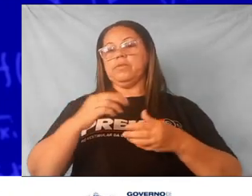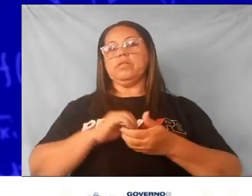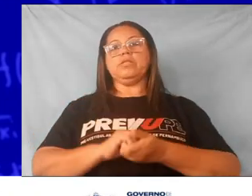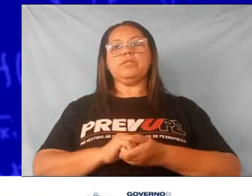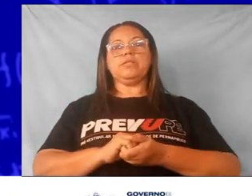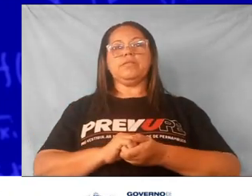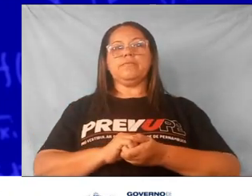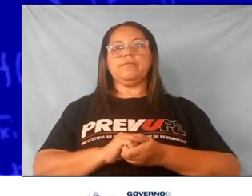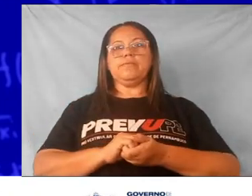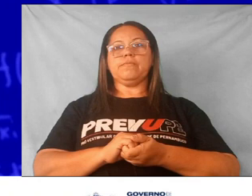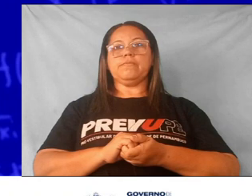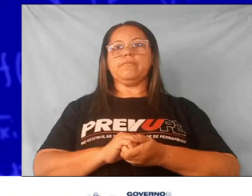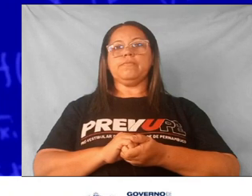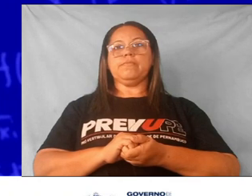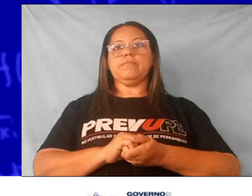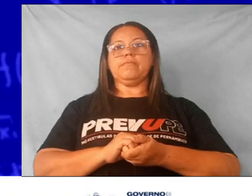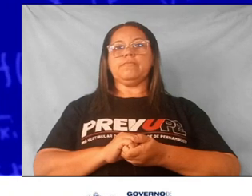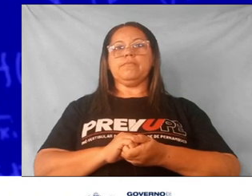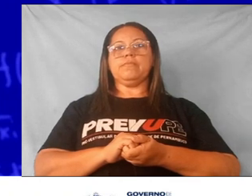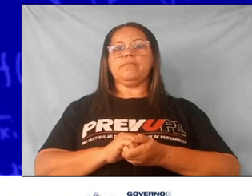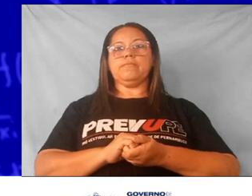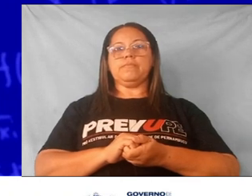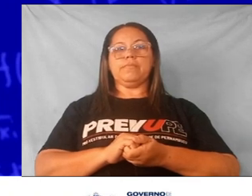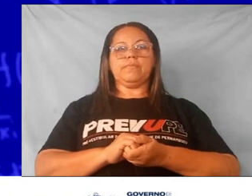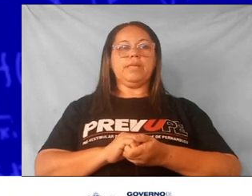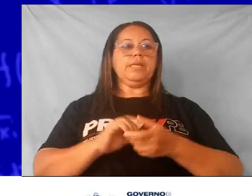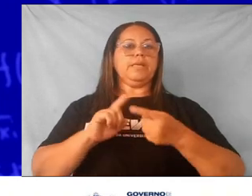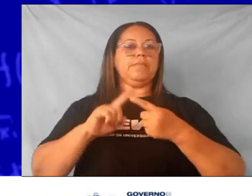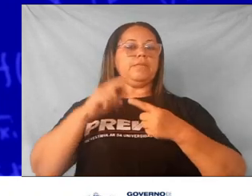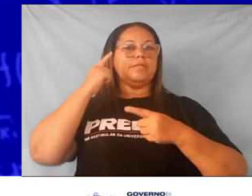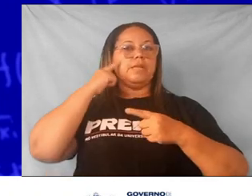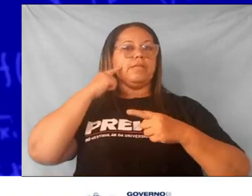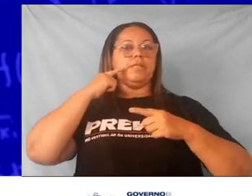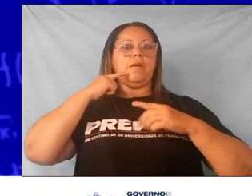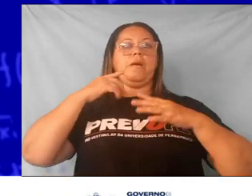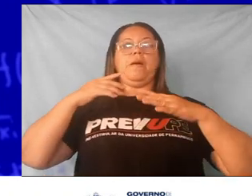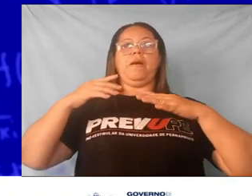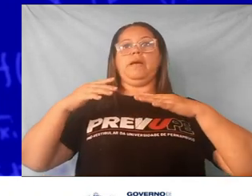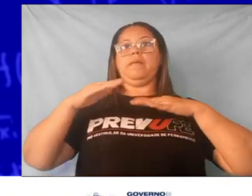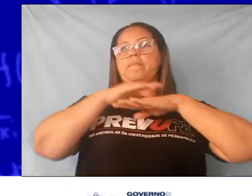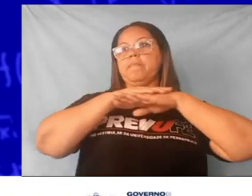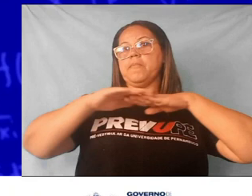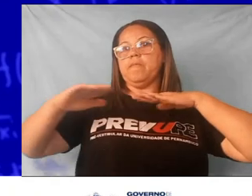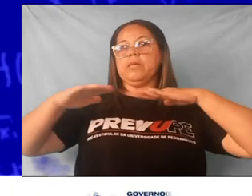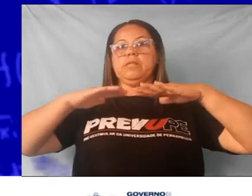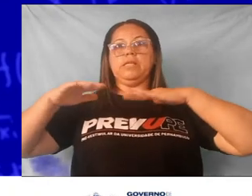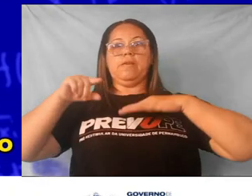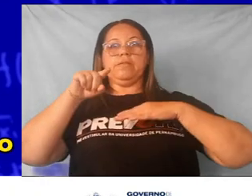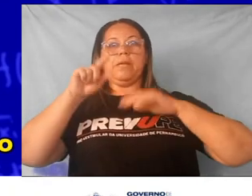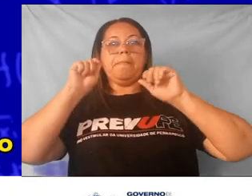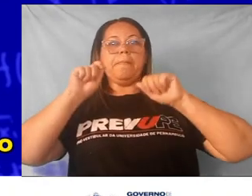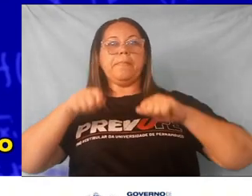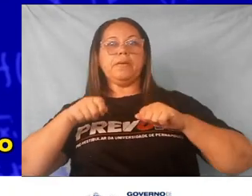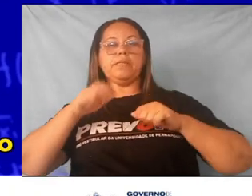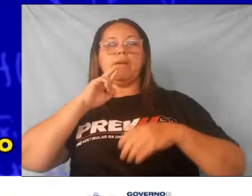articulada com a conservação do momento linear, o estudante pode resolver as velocidades que